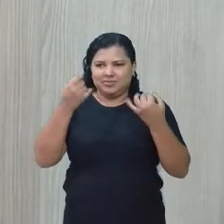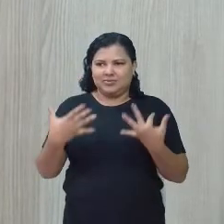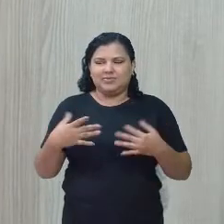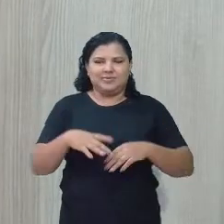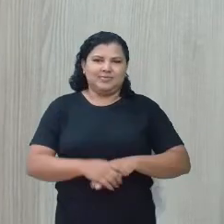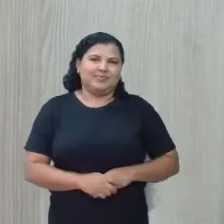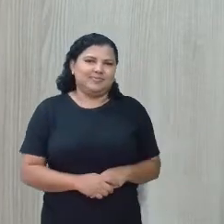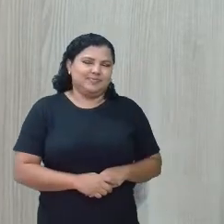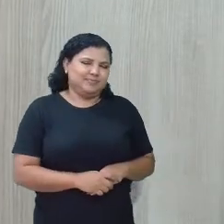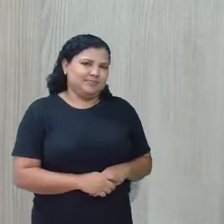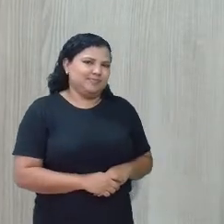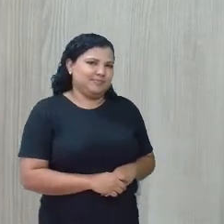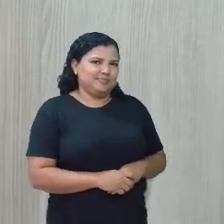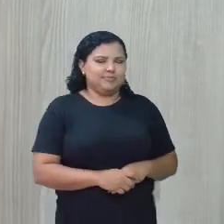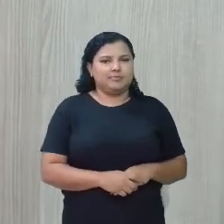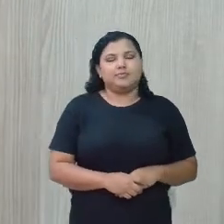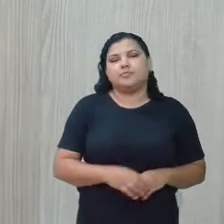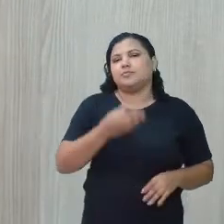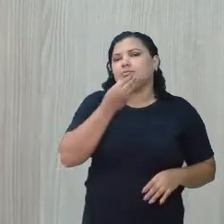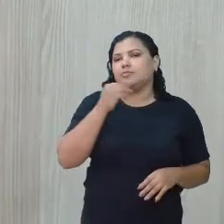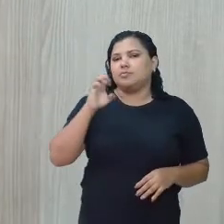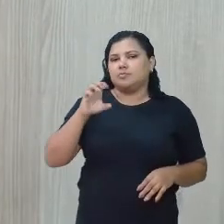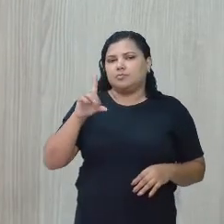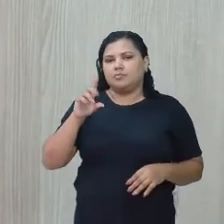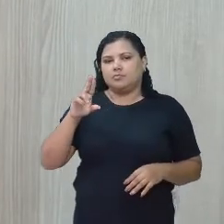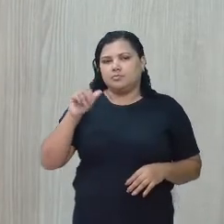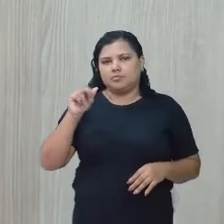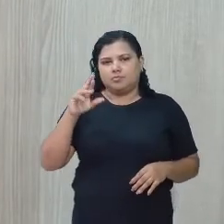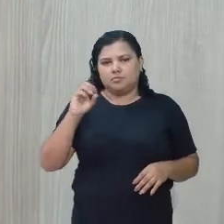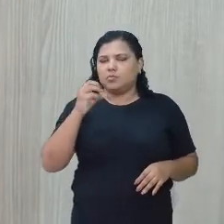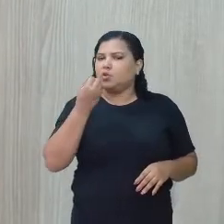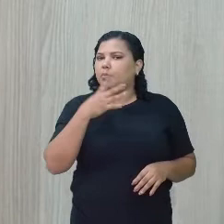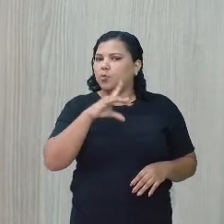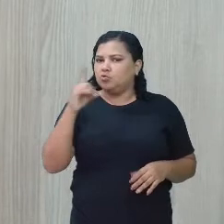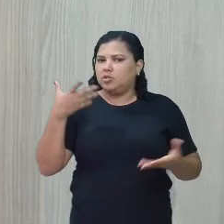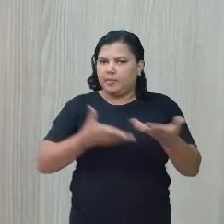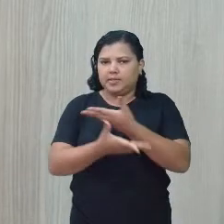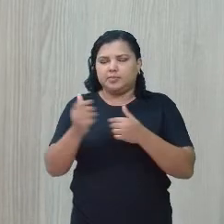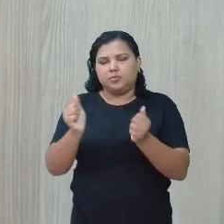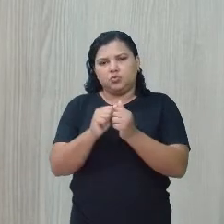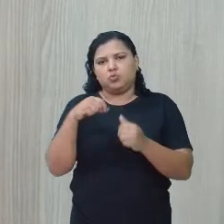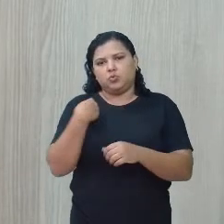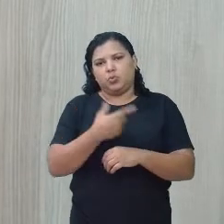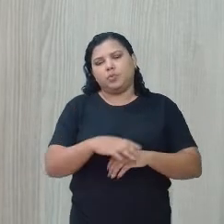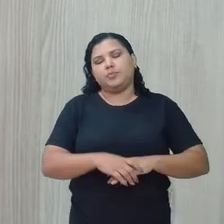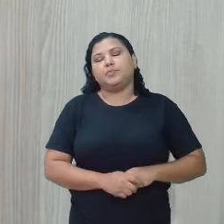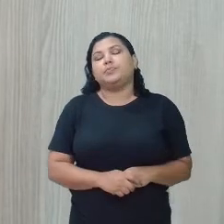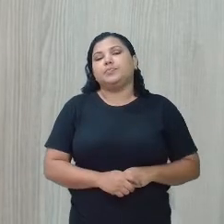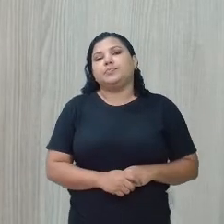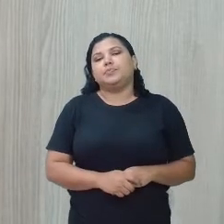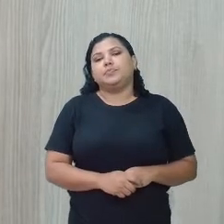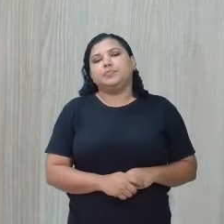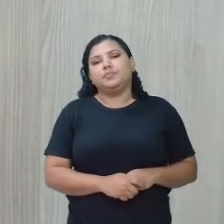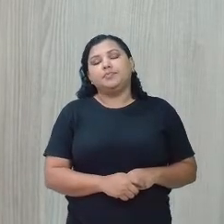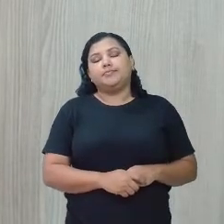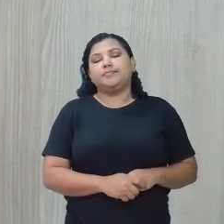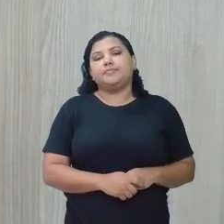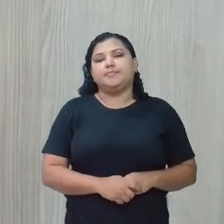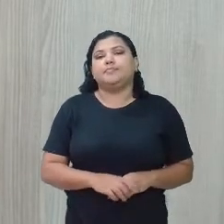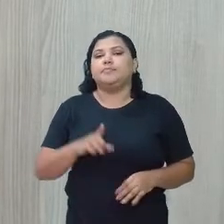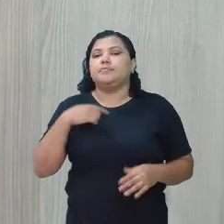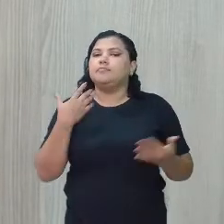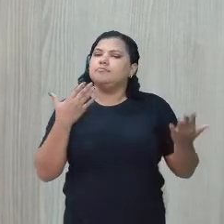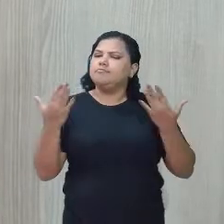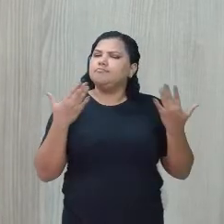certo? Eduardo também apareceu aqui, já deu bom dia, né? Está participando da aula junto com a gente. E aí a gente vai comparando aqui